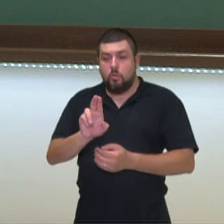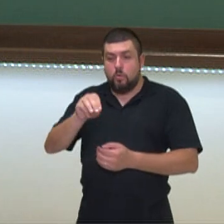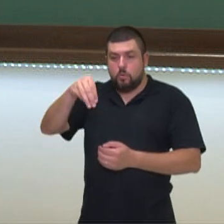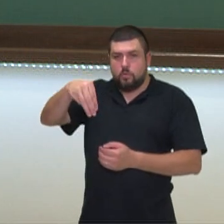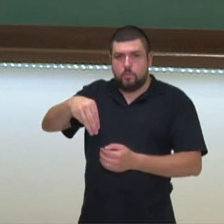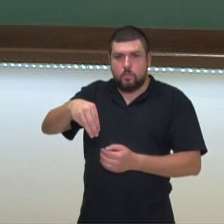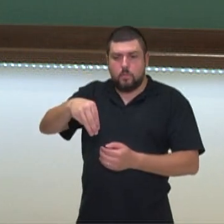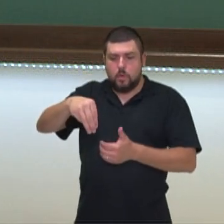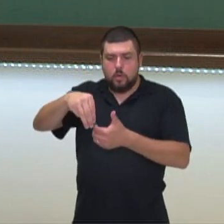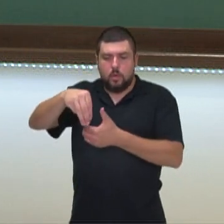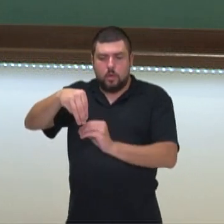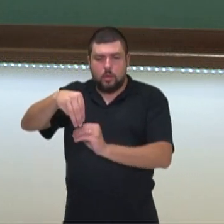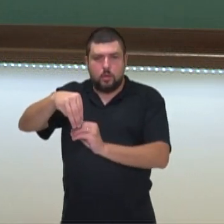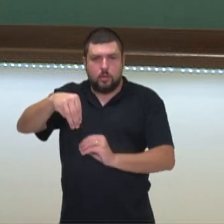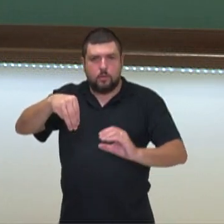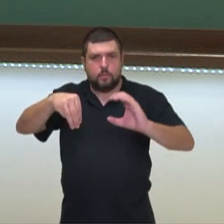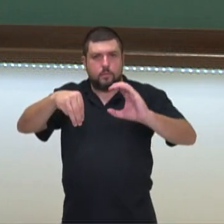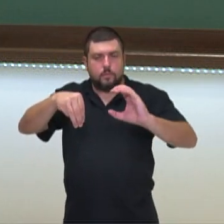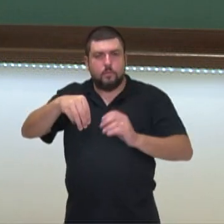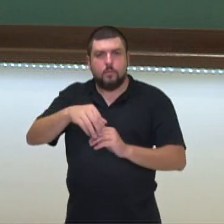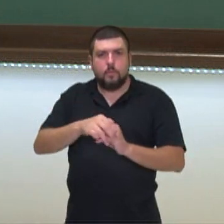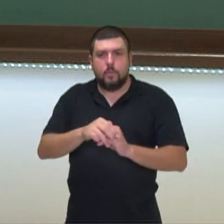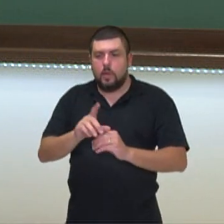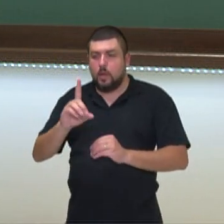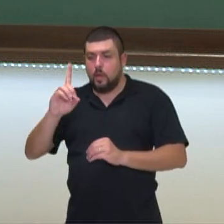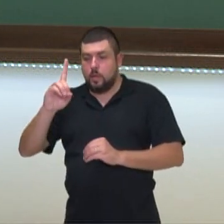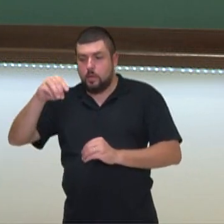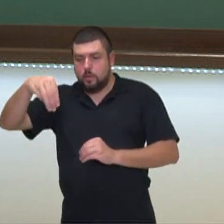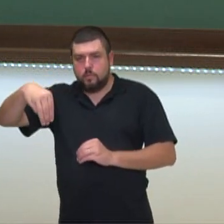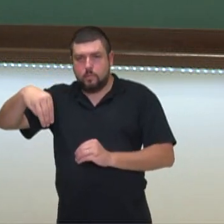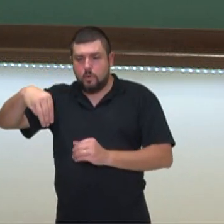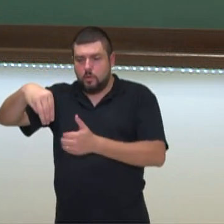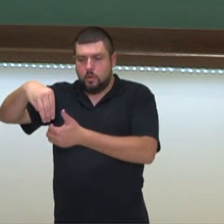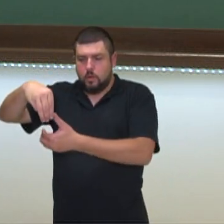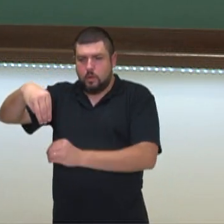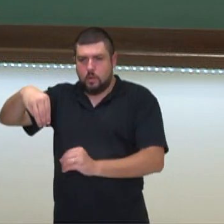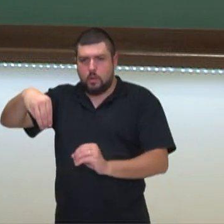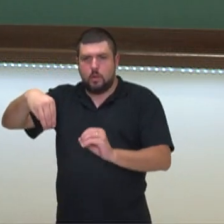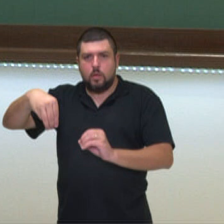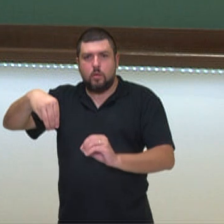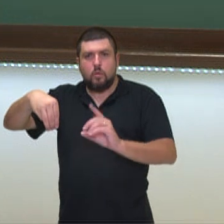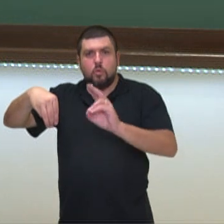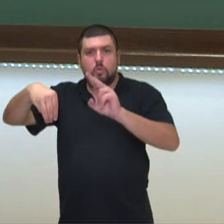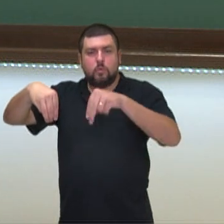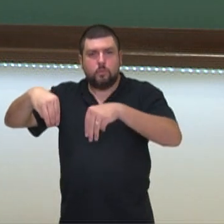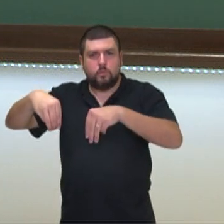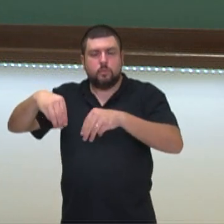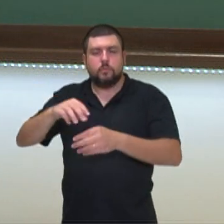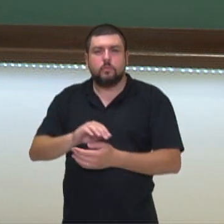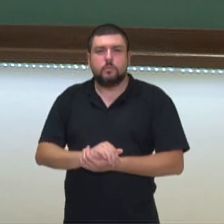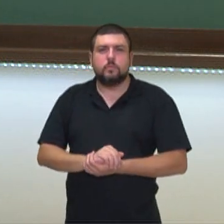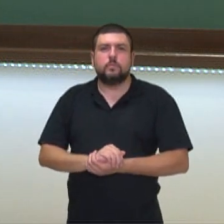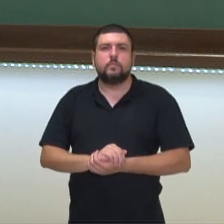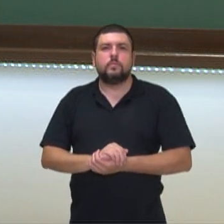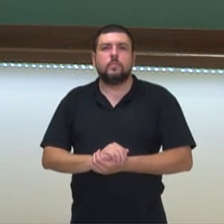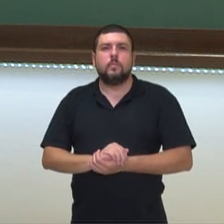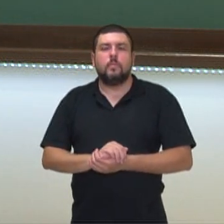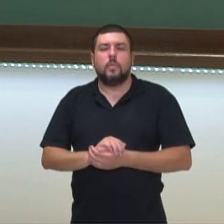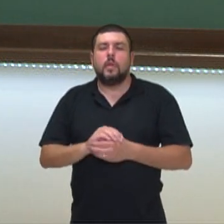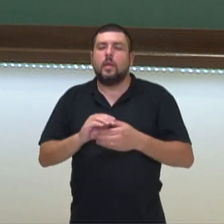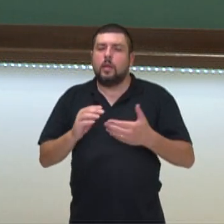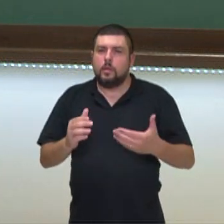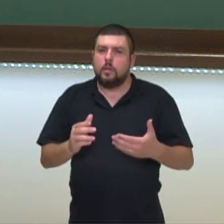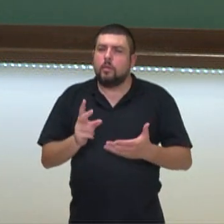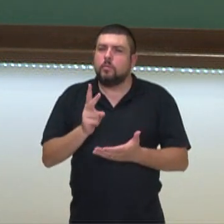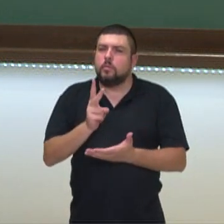um agrupamento de 10 centenas, a dezena de milhar é um agrupamento de 10 unidades de milhar e assim por diante. Então a nossa contagem